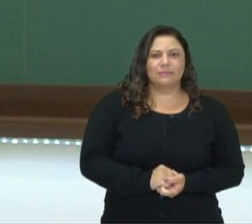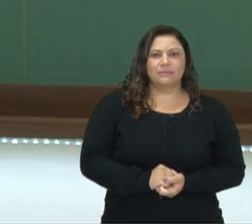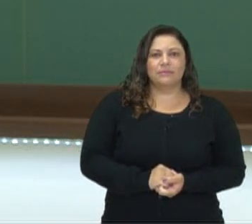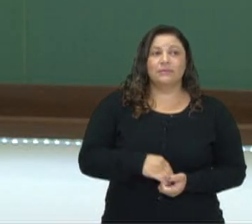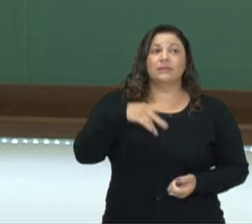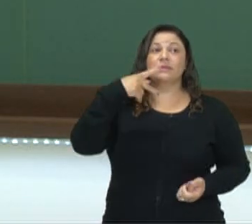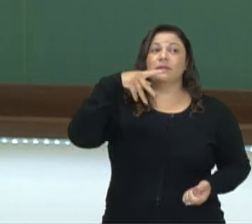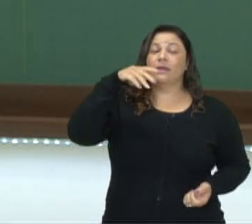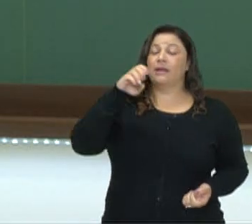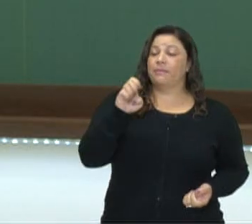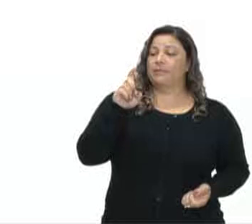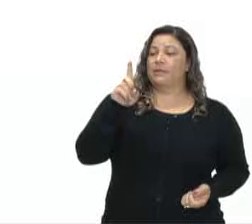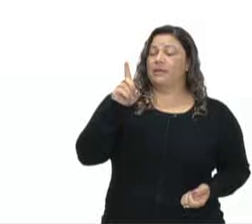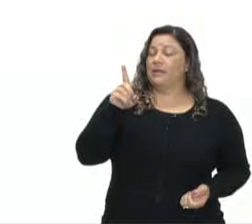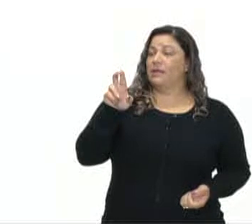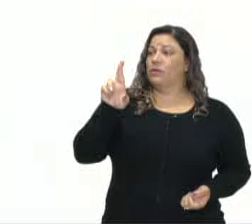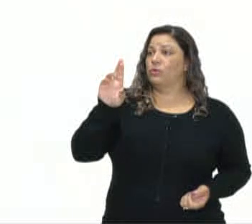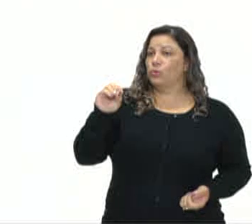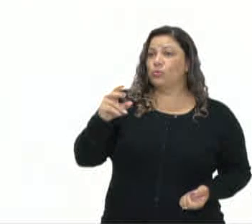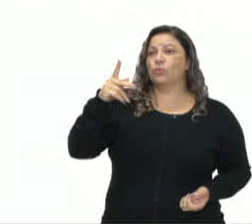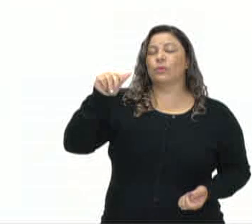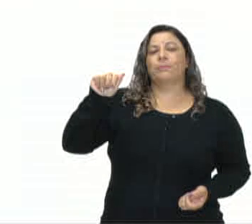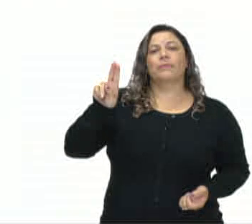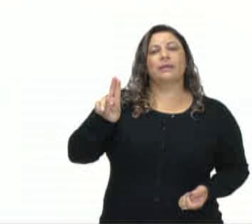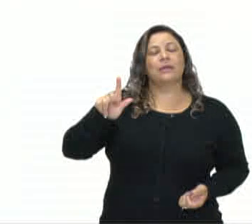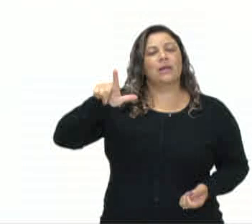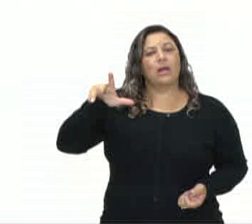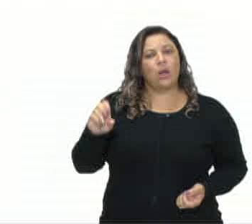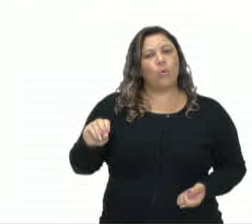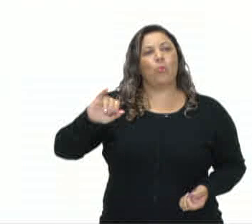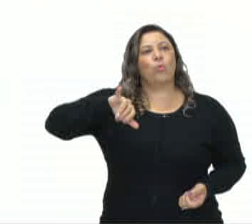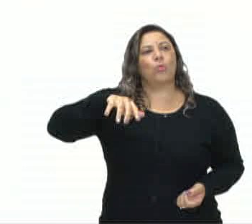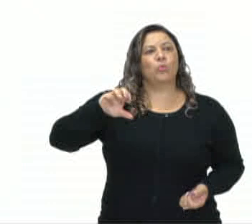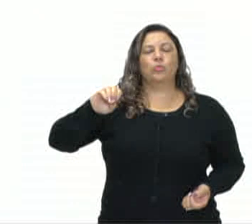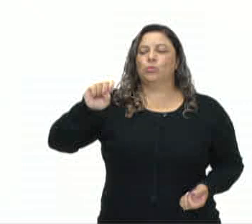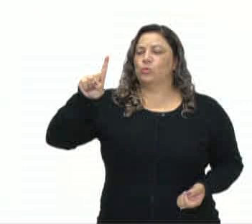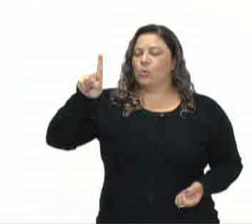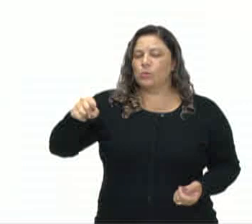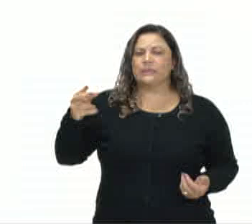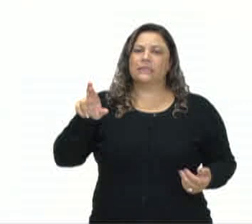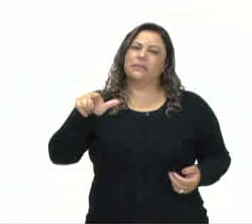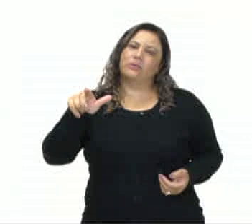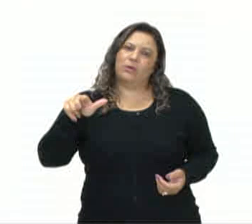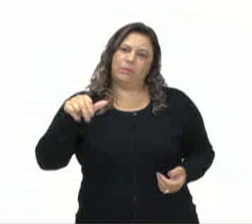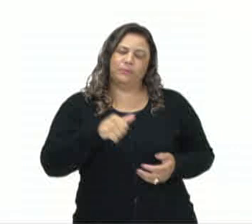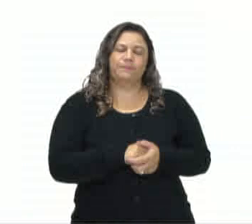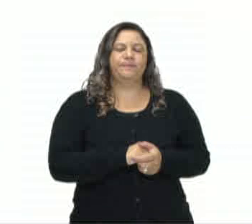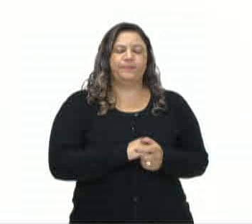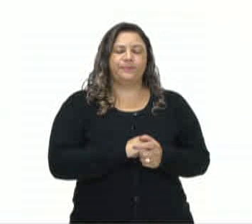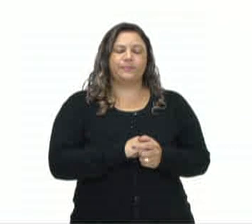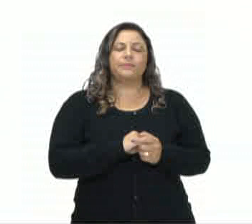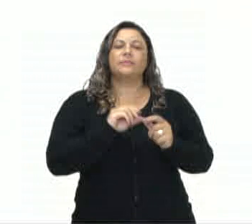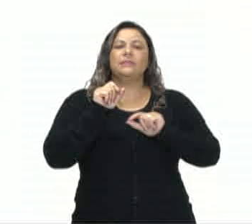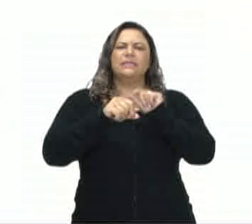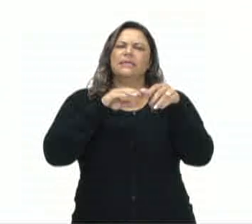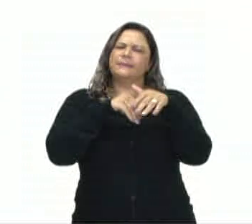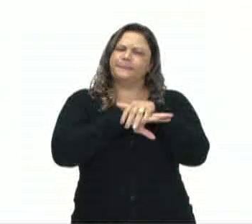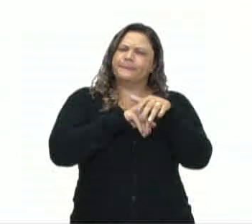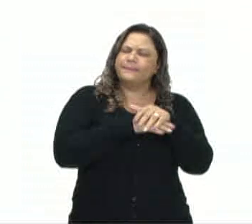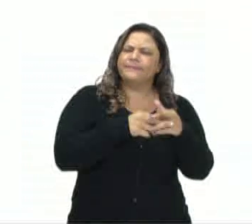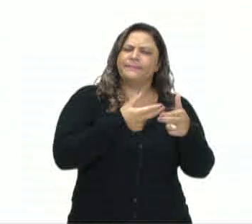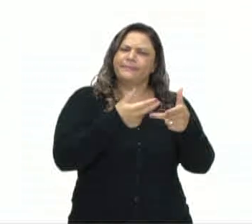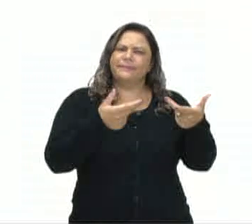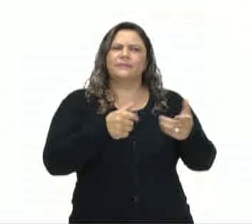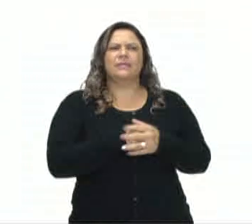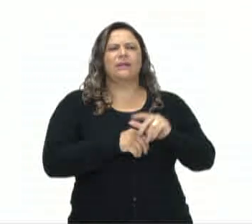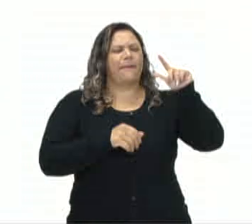Pedro, Paulo e José são irmãos e colecionam miniaturas de bonecos. Paulo tem o dobro